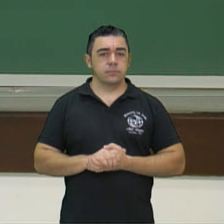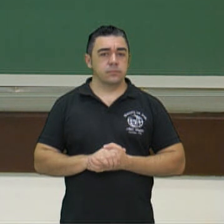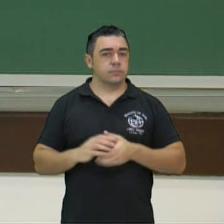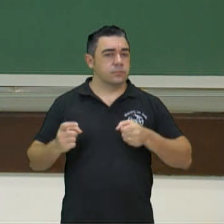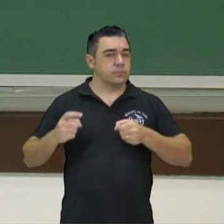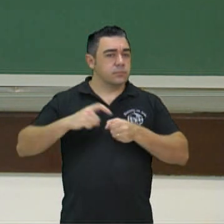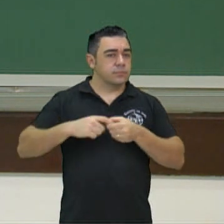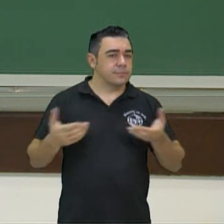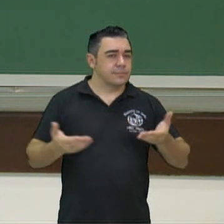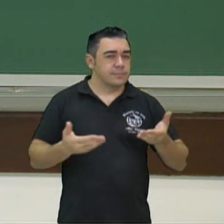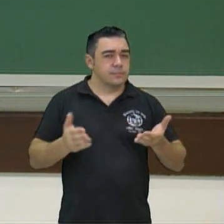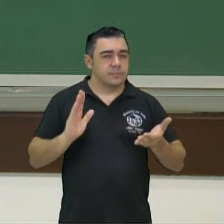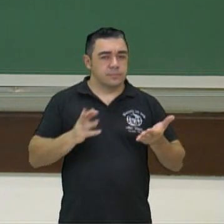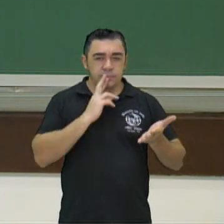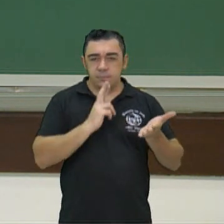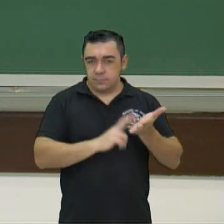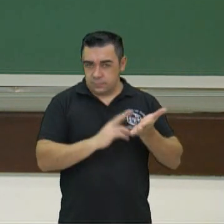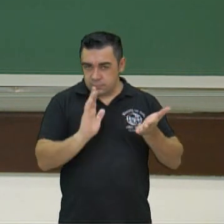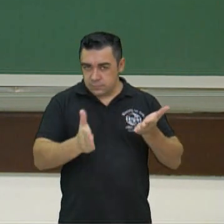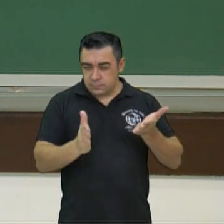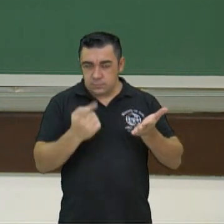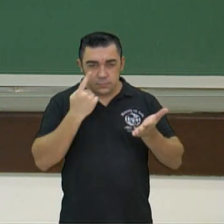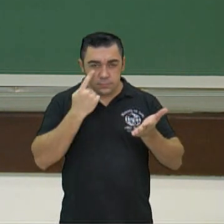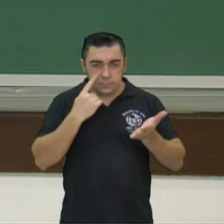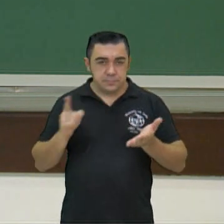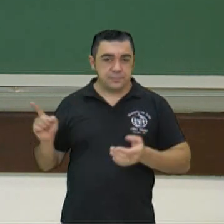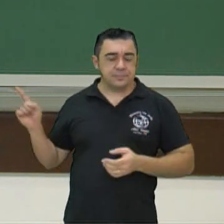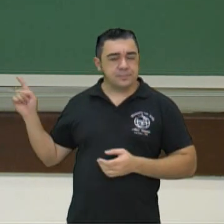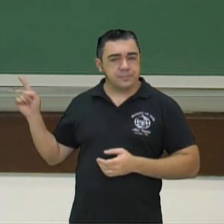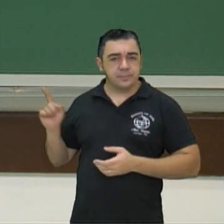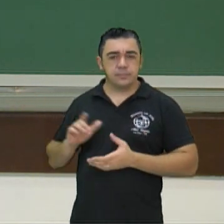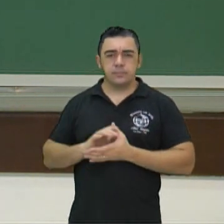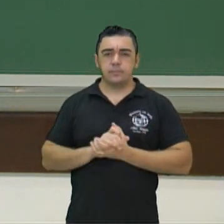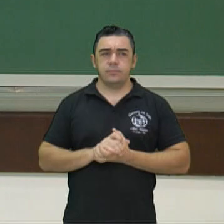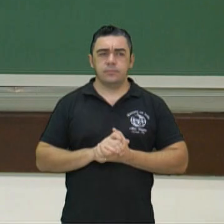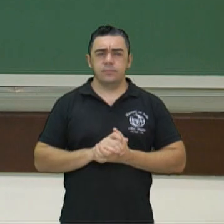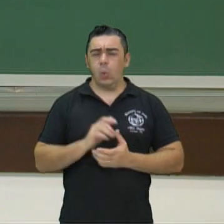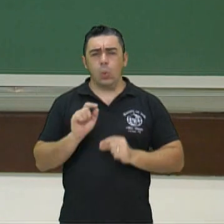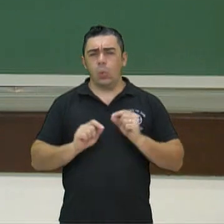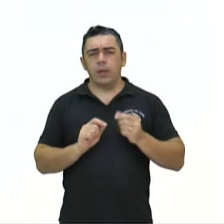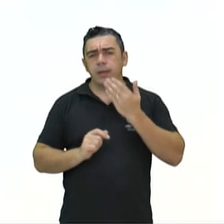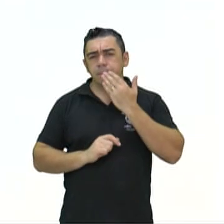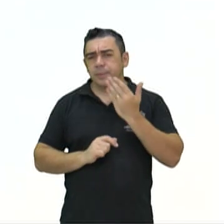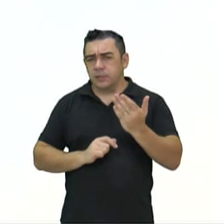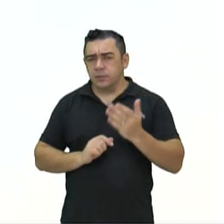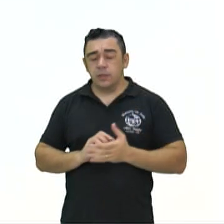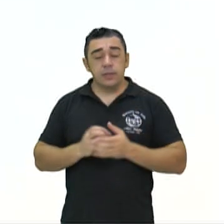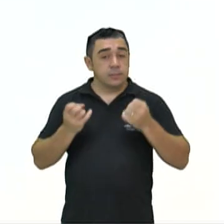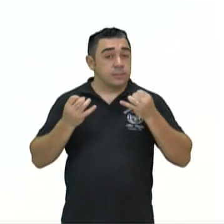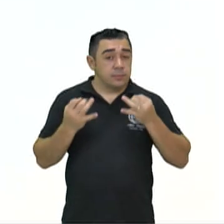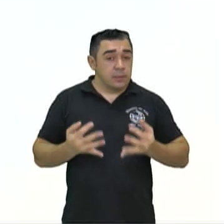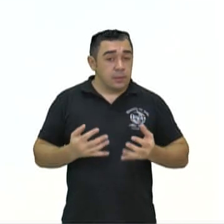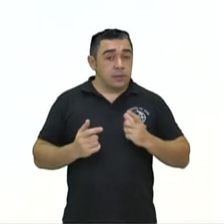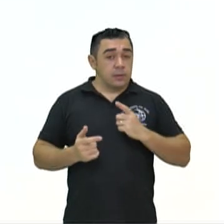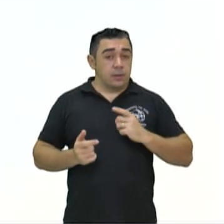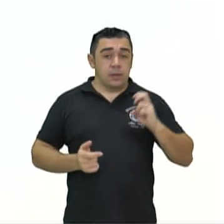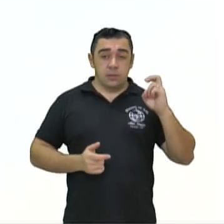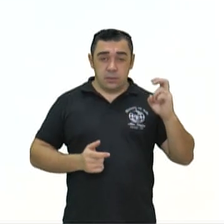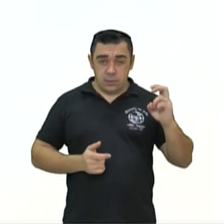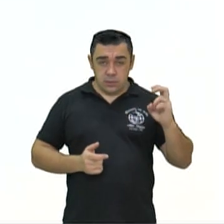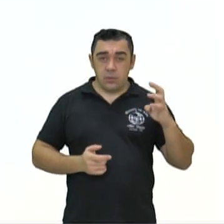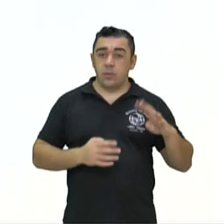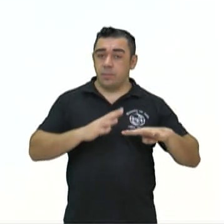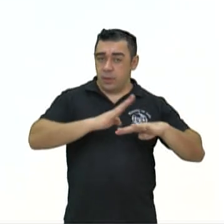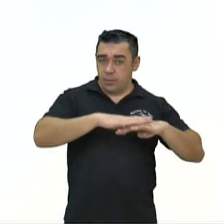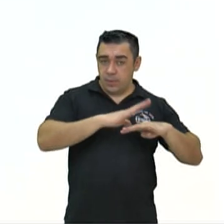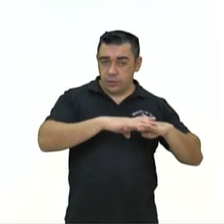Voltamos, pessoal. Resolveram? Vamos lá ver? Então, o que o exercício nos fala? Que a gente tem 5